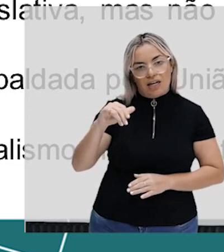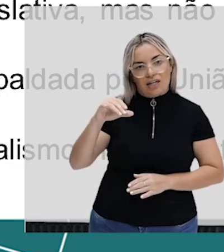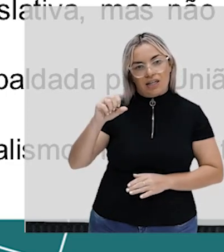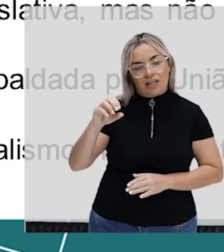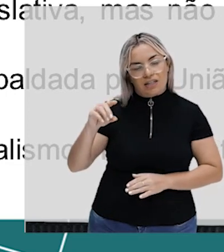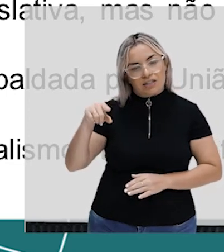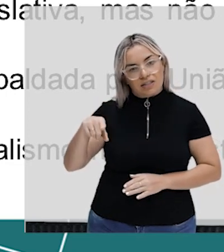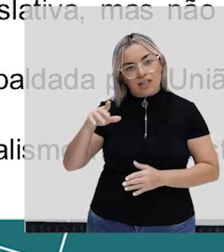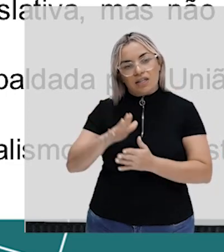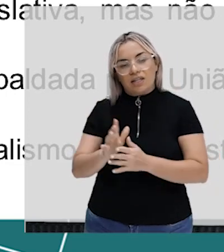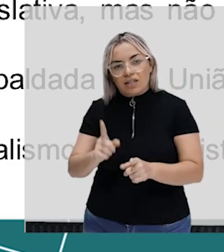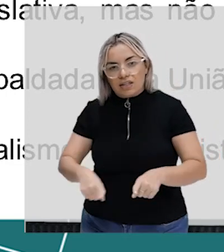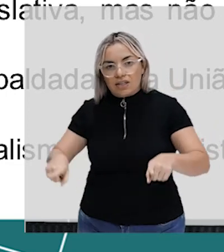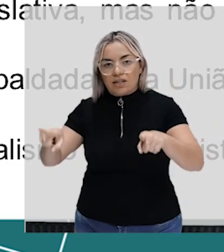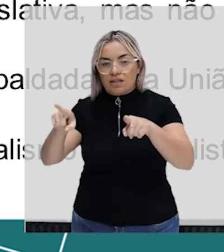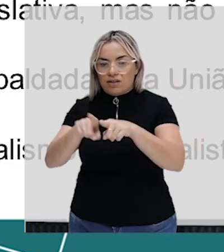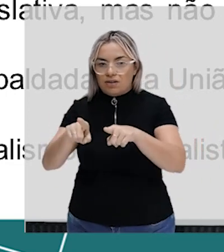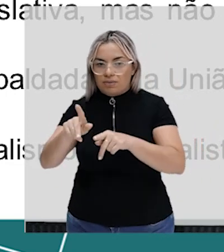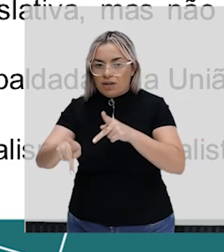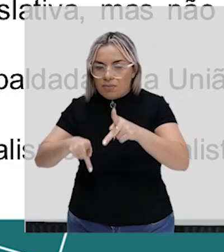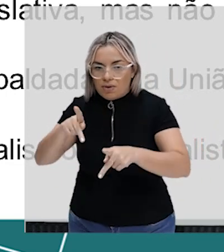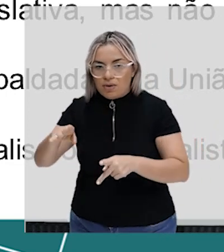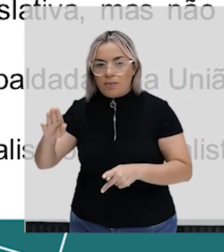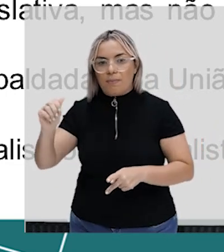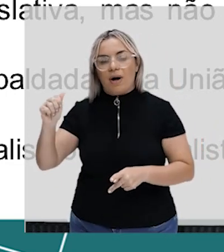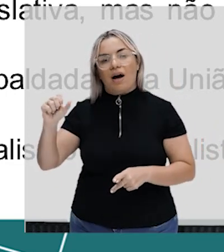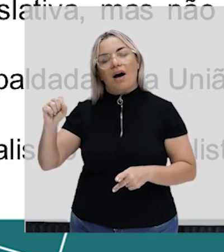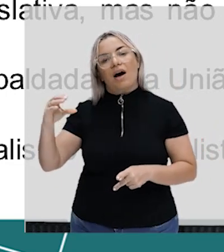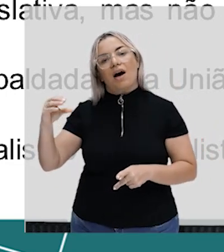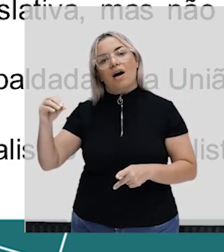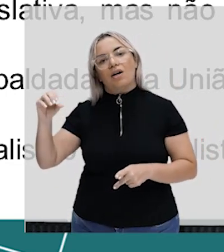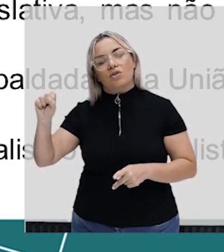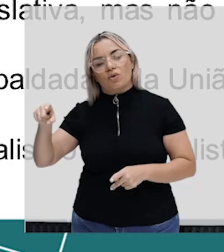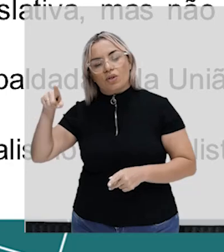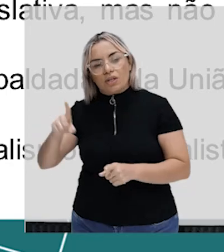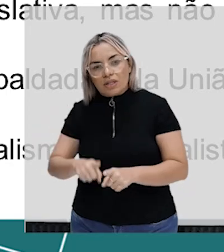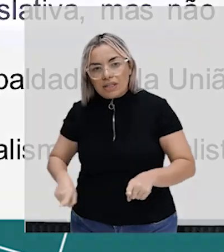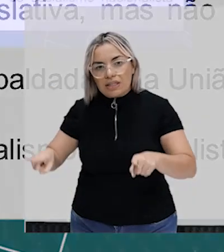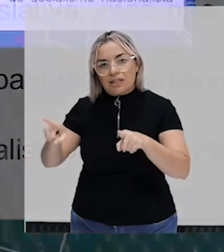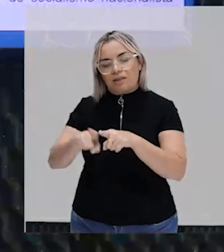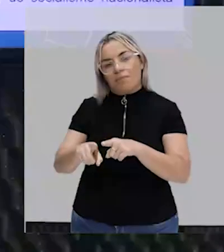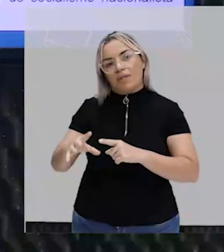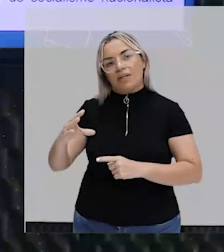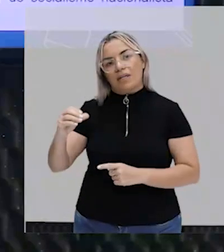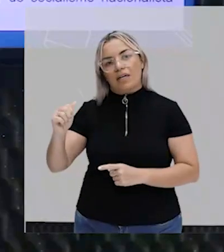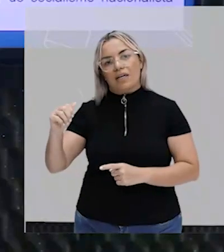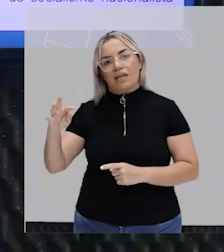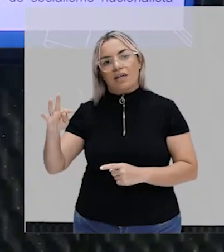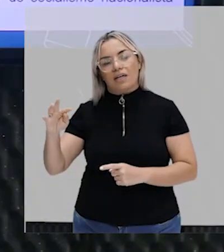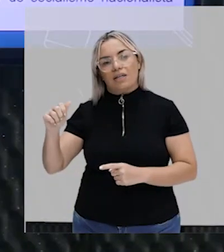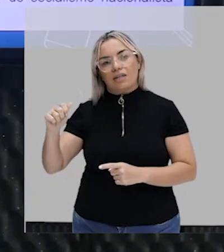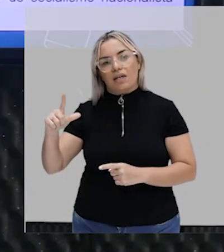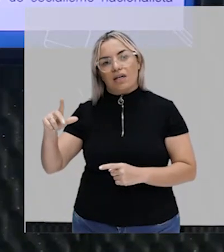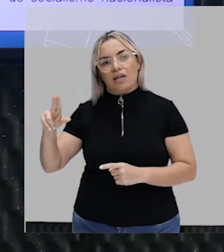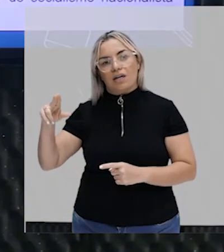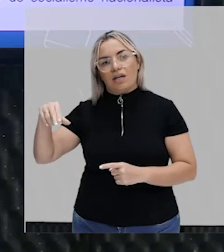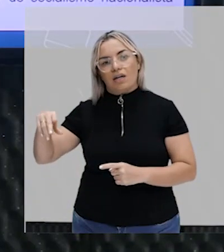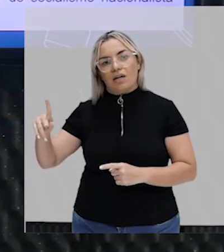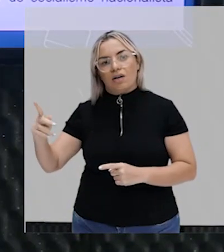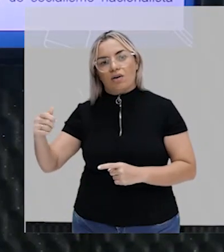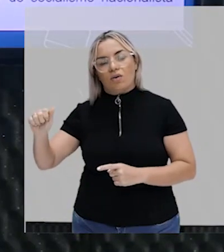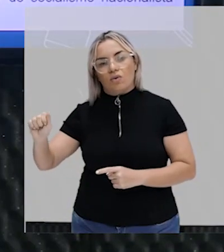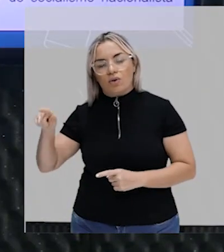população dos bascos e existe a população da Catalunha, né? O que essas populações alegam? Que durante o